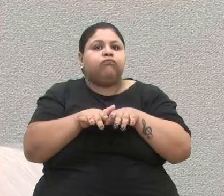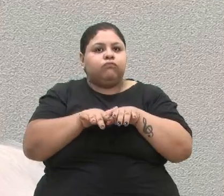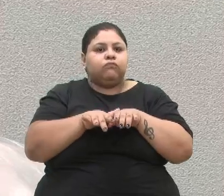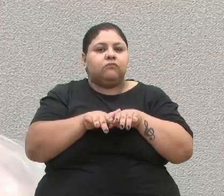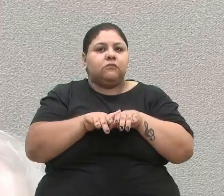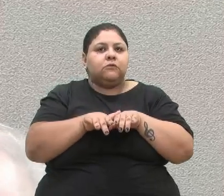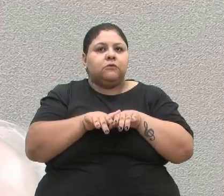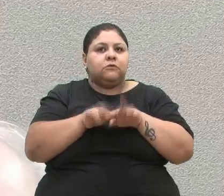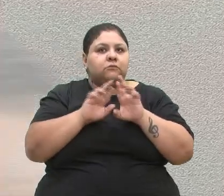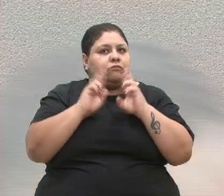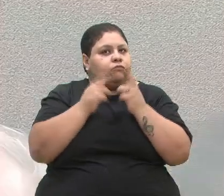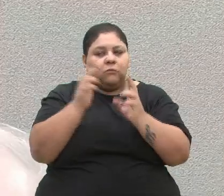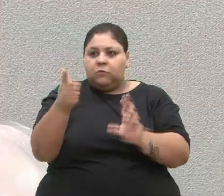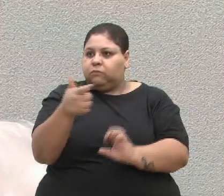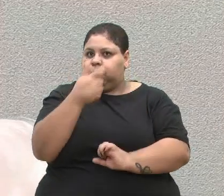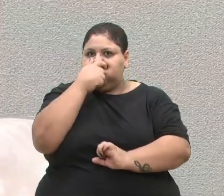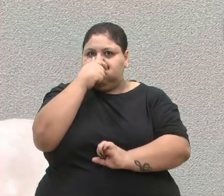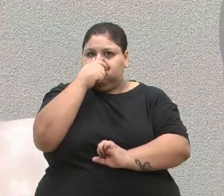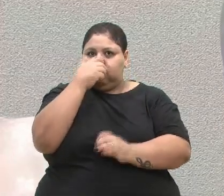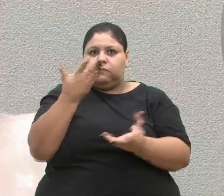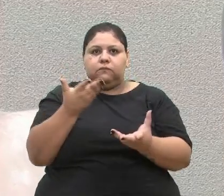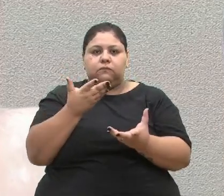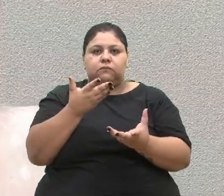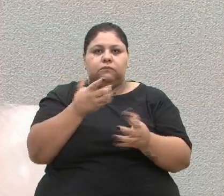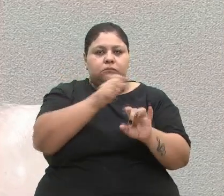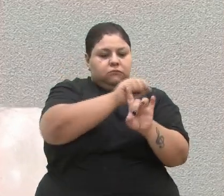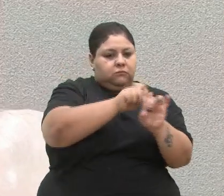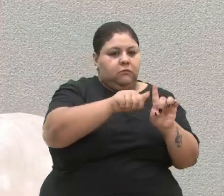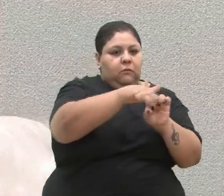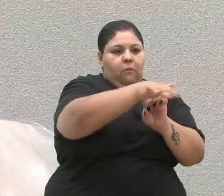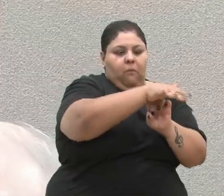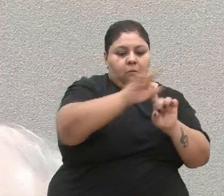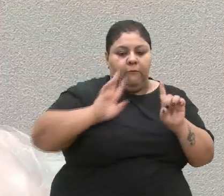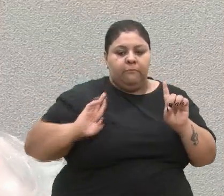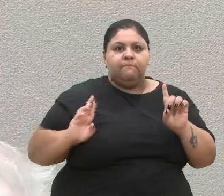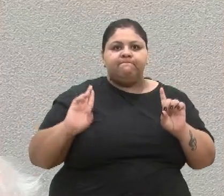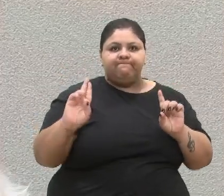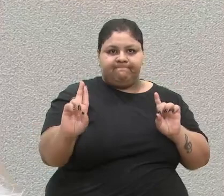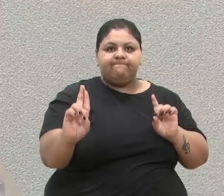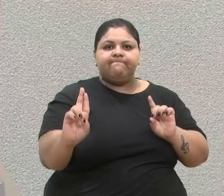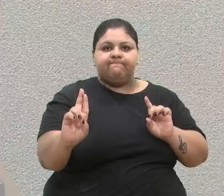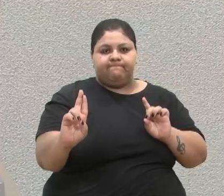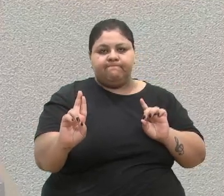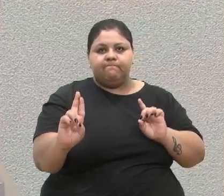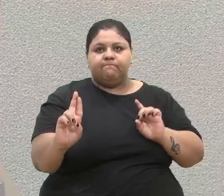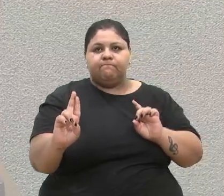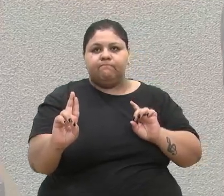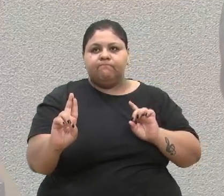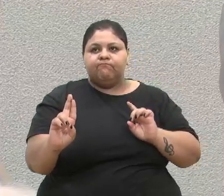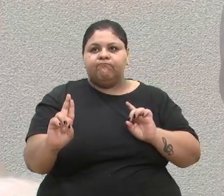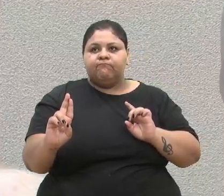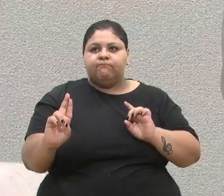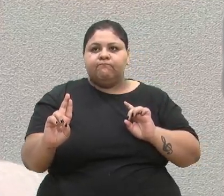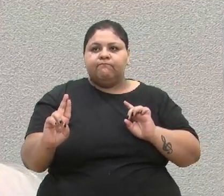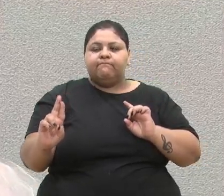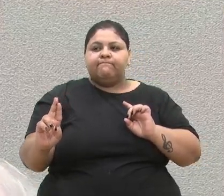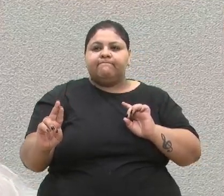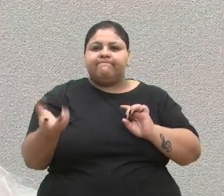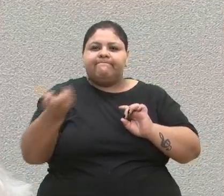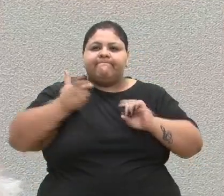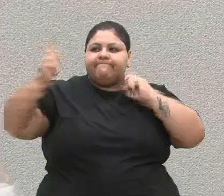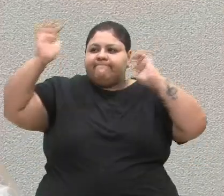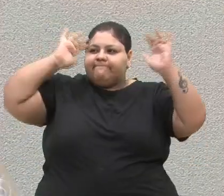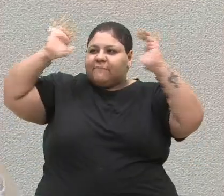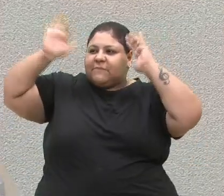uma audiência lotada com a sociedade representada, levando este sonho que é trazer a